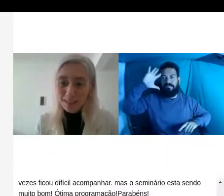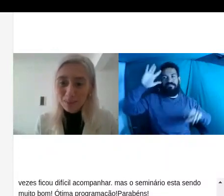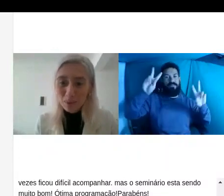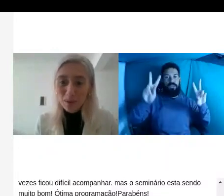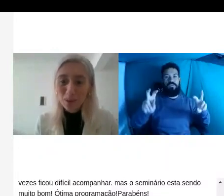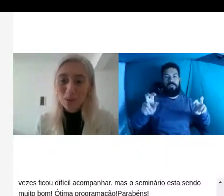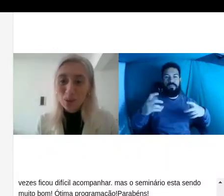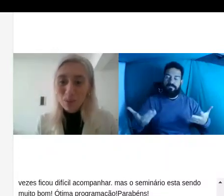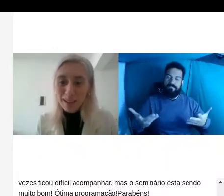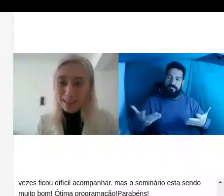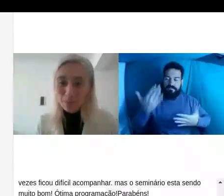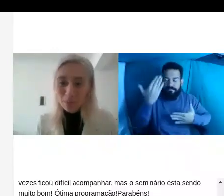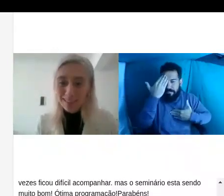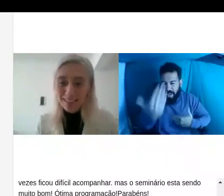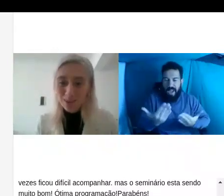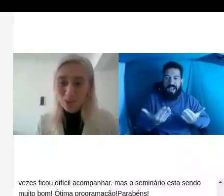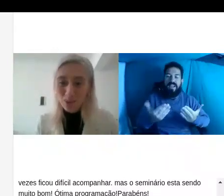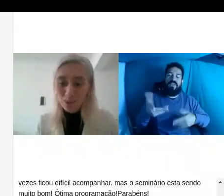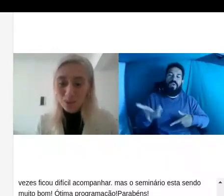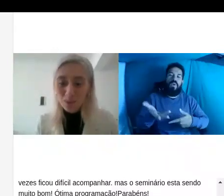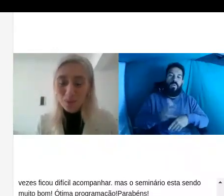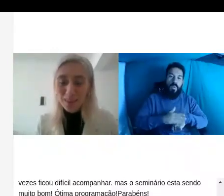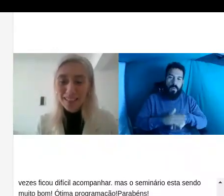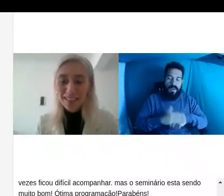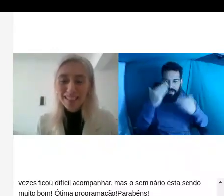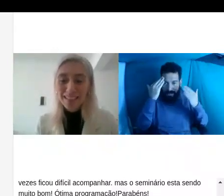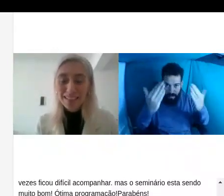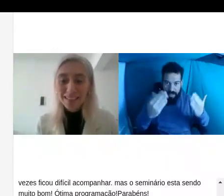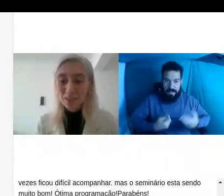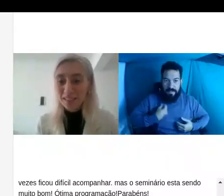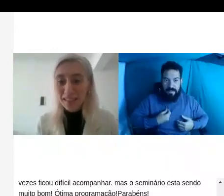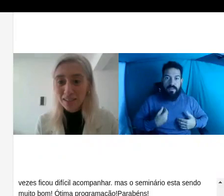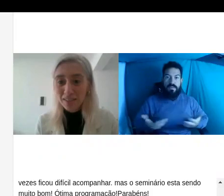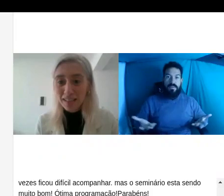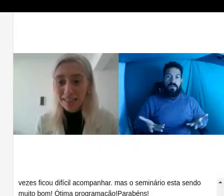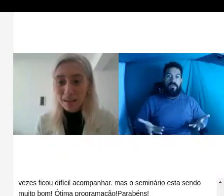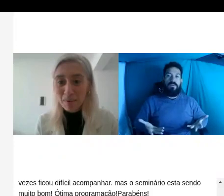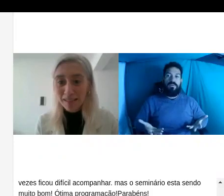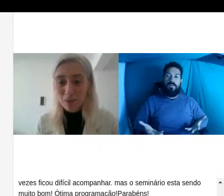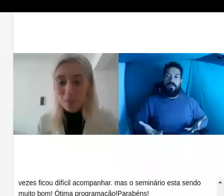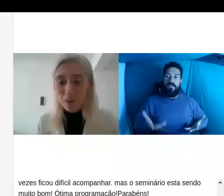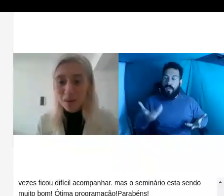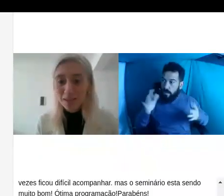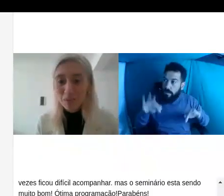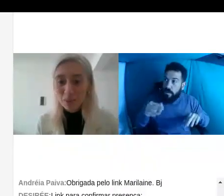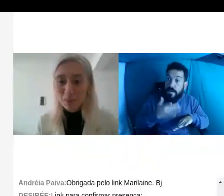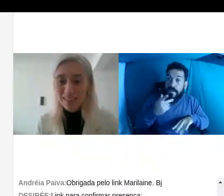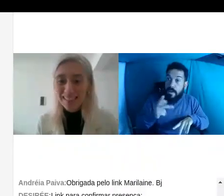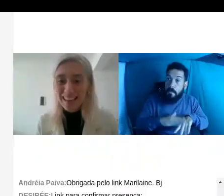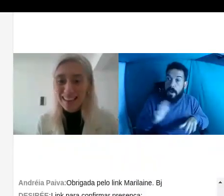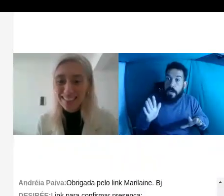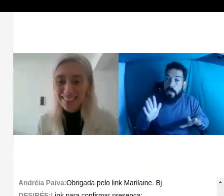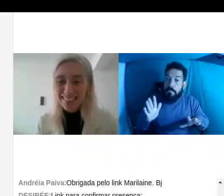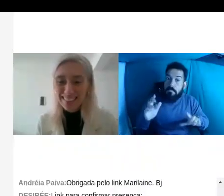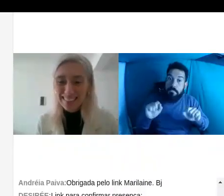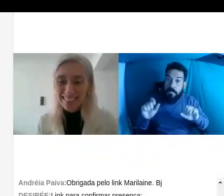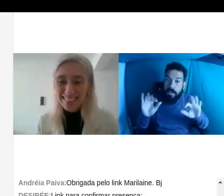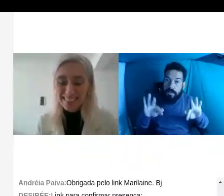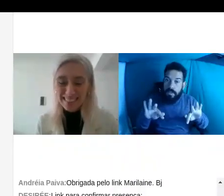esse momento, muito obrigada por estares conosco. Não sei se queres finalizar mais alguma coisa, se podemos encerrar.